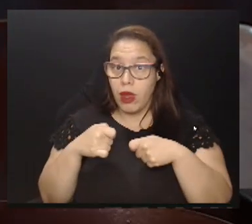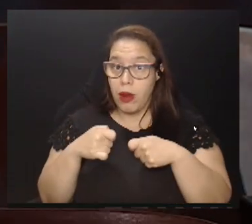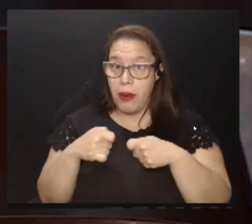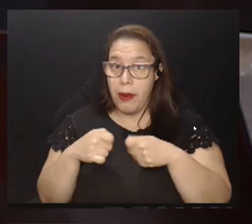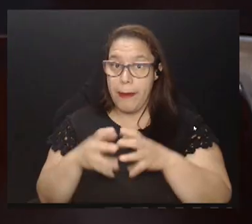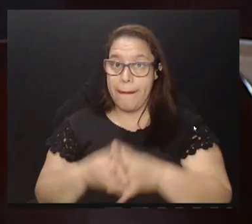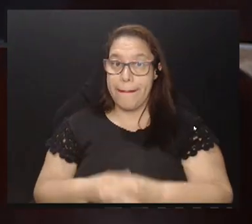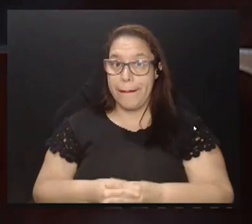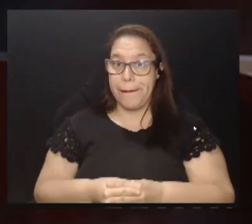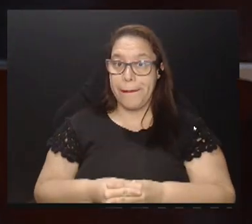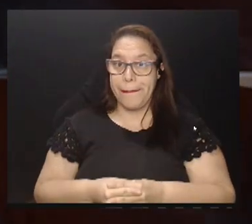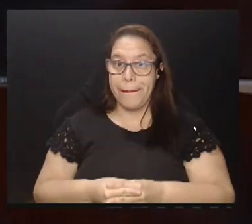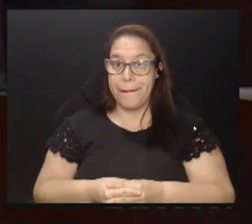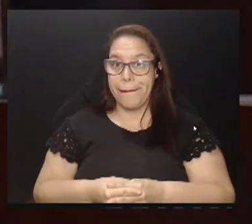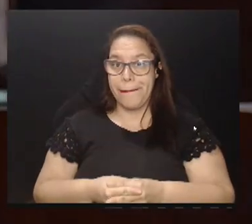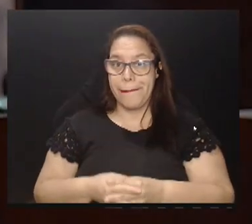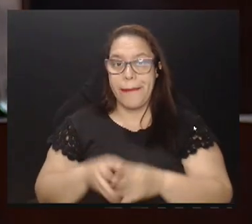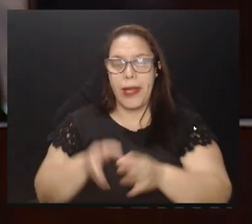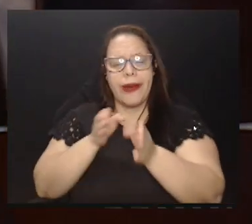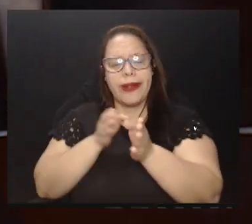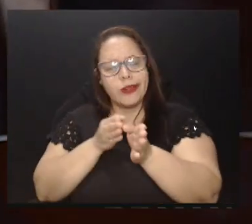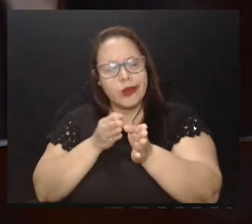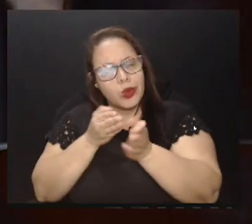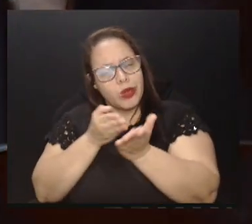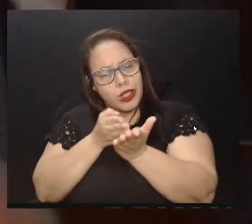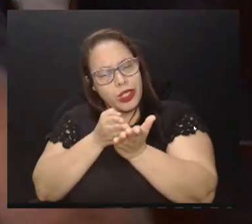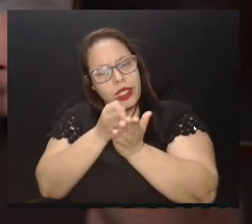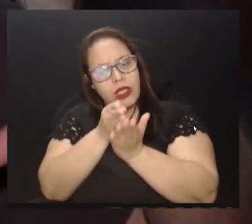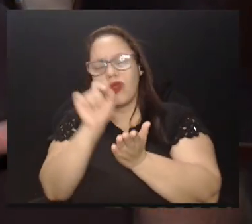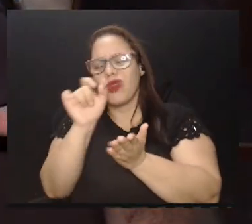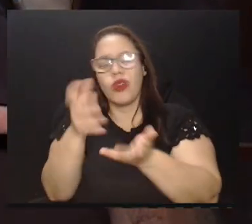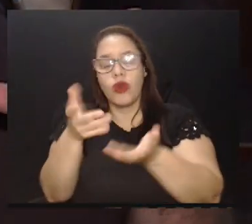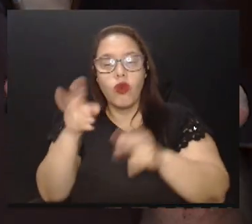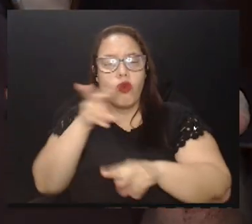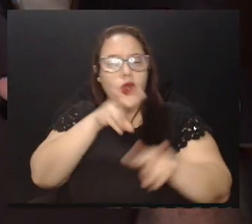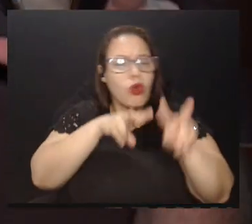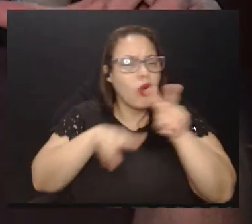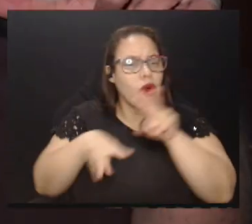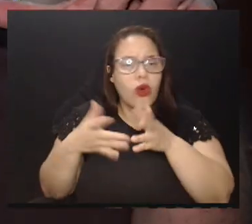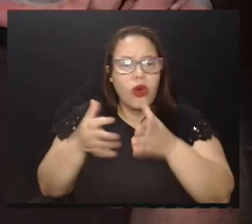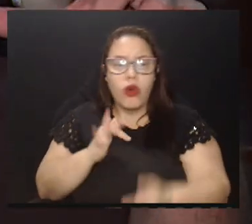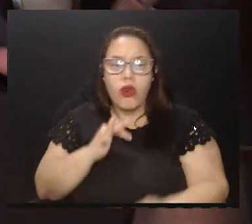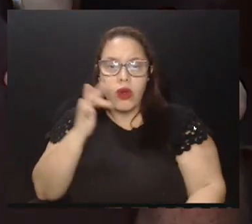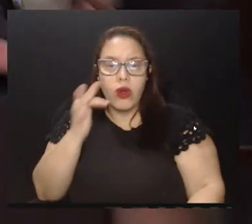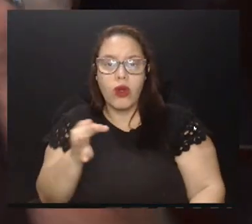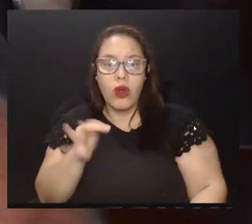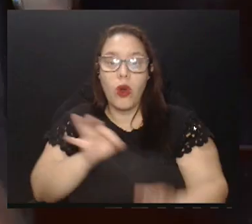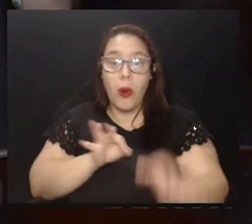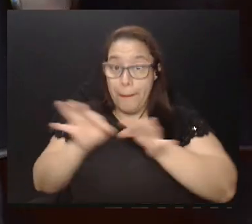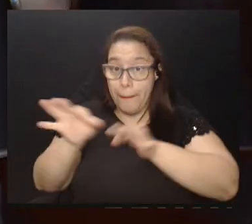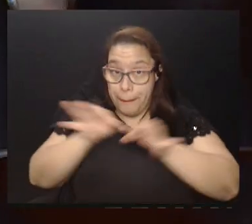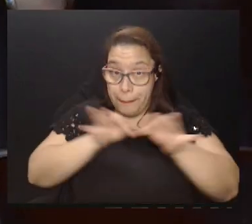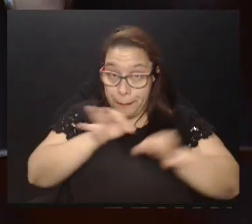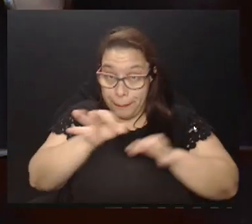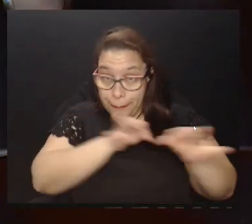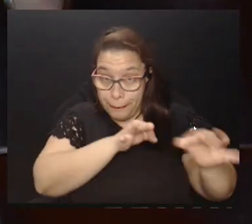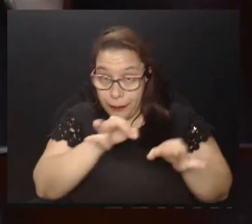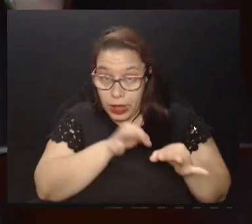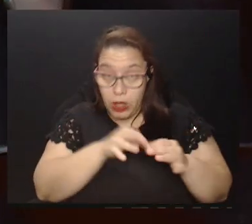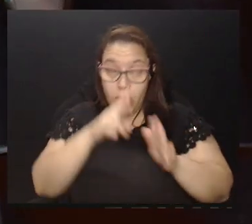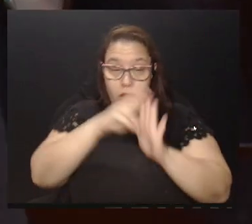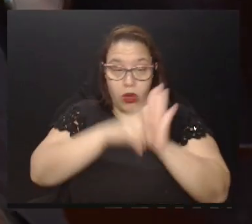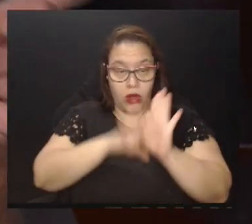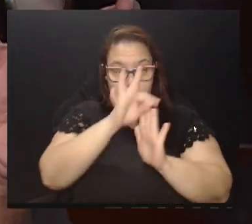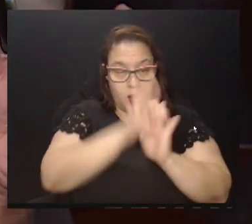pré-guia do que você quer, pré-guia visual, ou seja, tem o roteiro e o plano de direção do